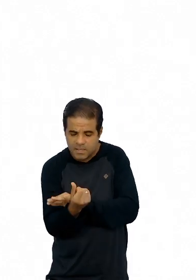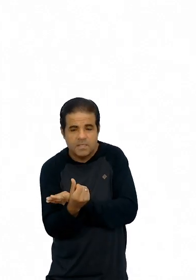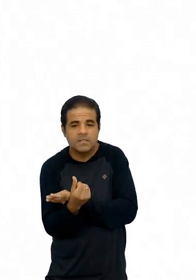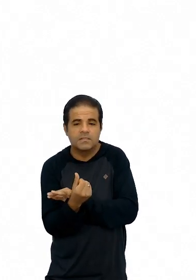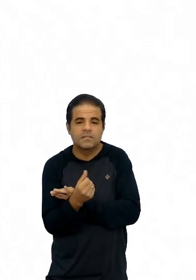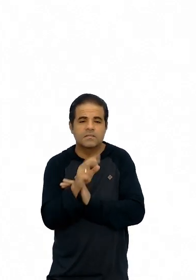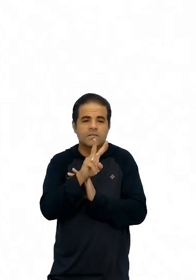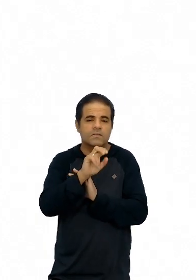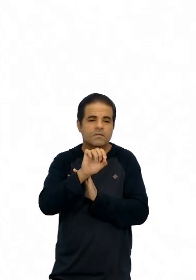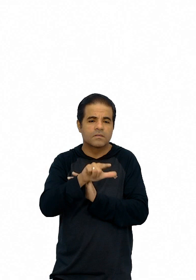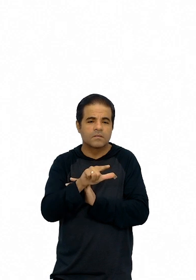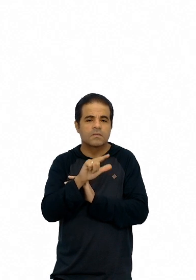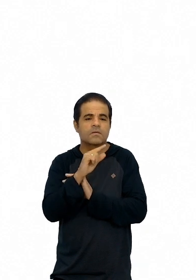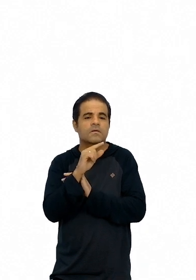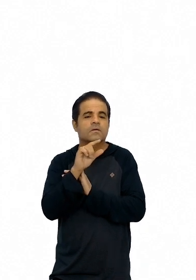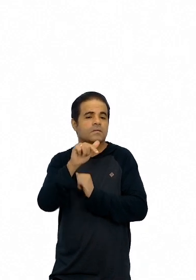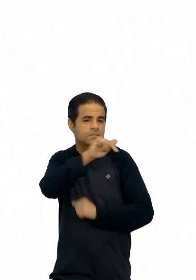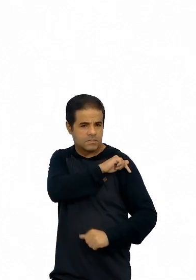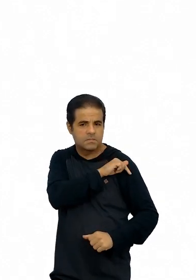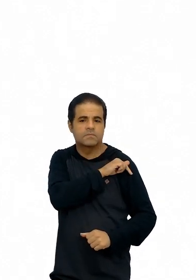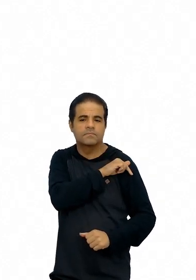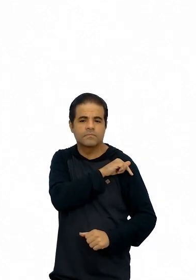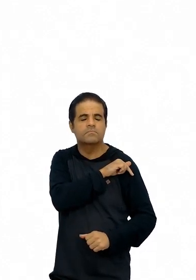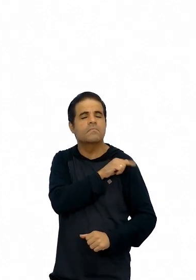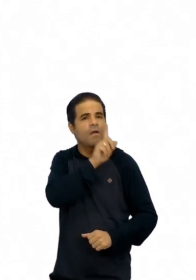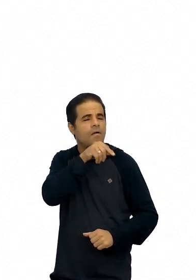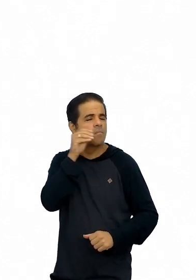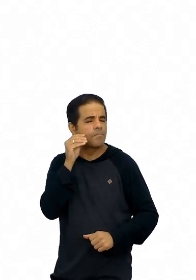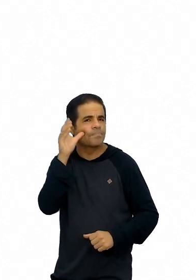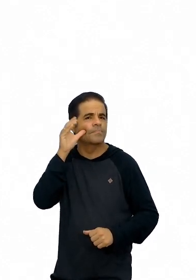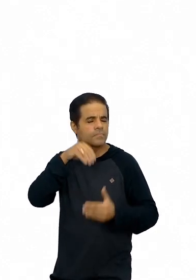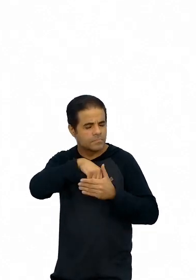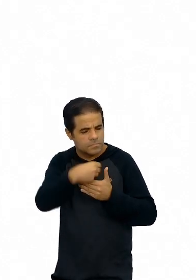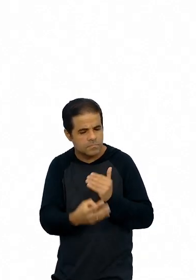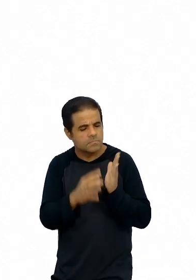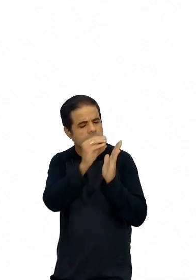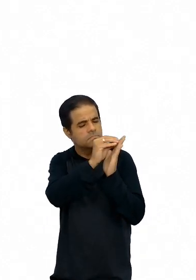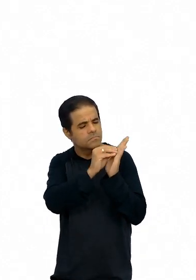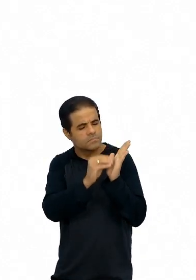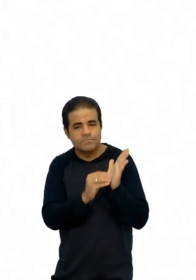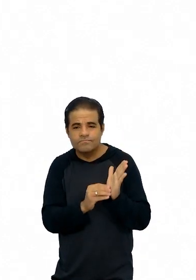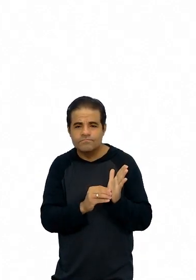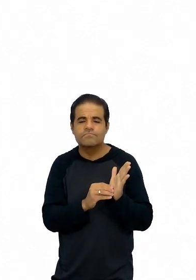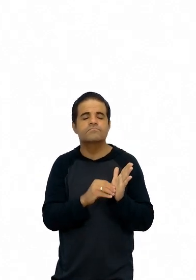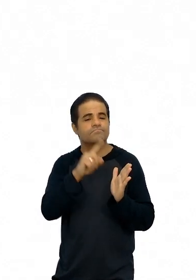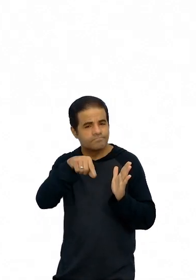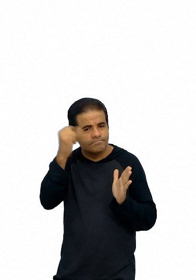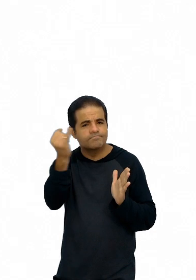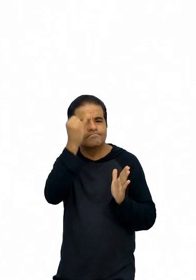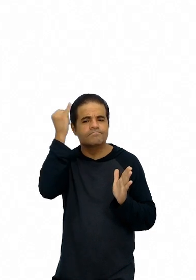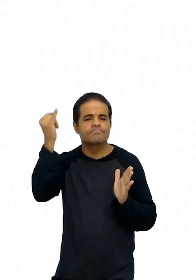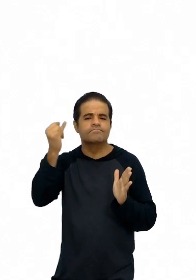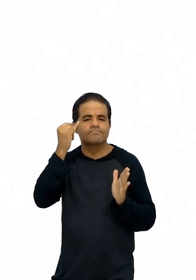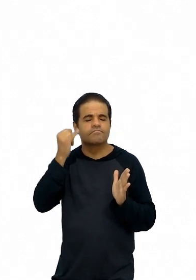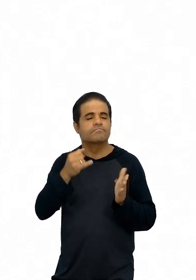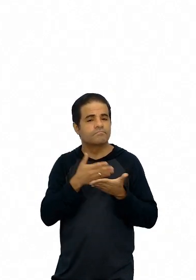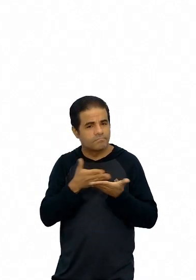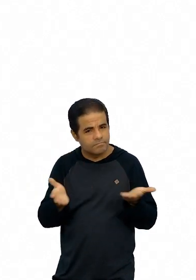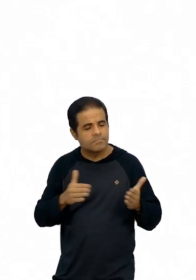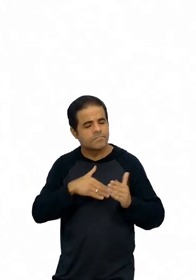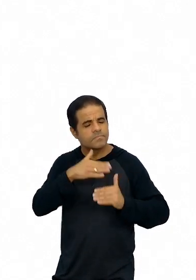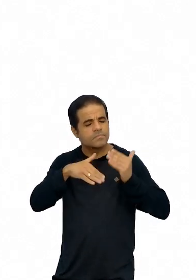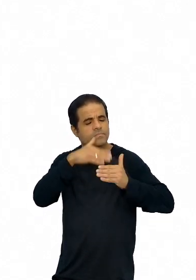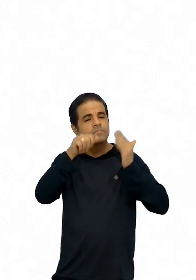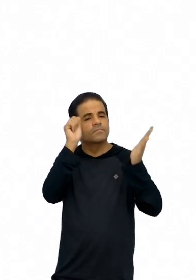né, do sétimo ano, pensando aí, né, no conhecimento do conteúdo dos estudantes, né, importantes para o desenvolvimento